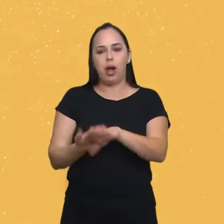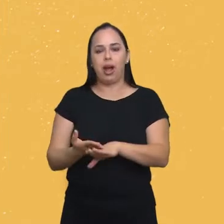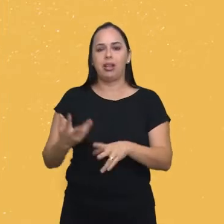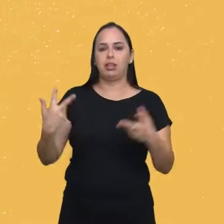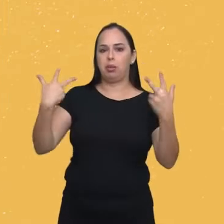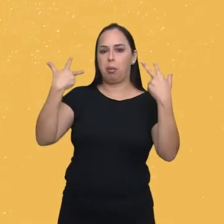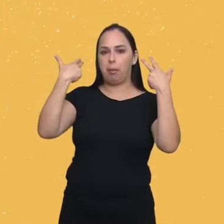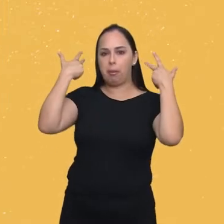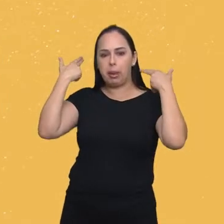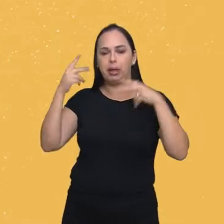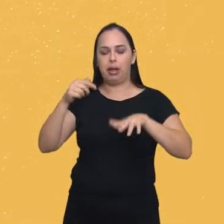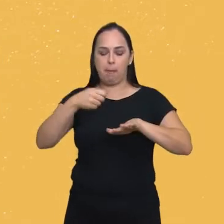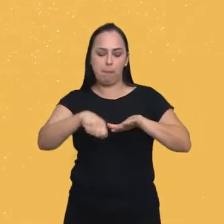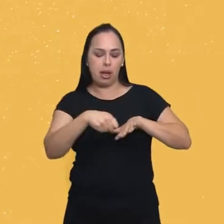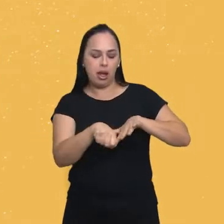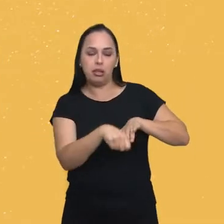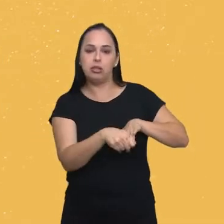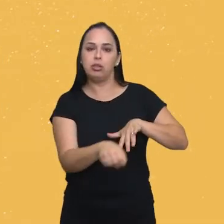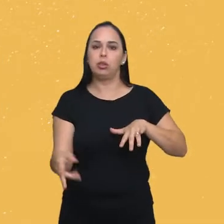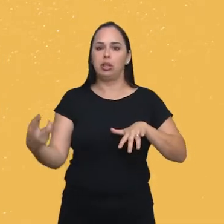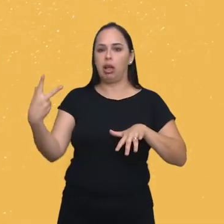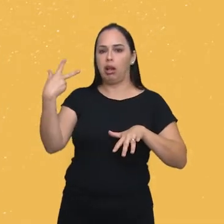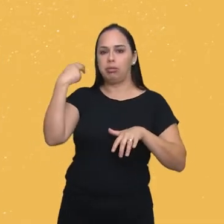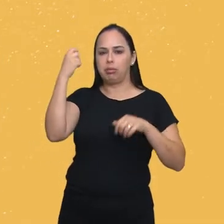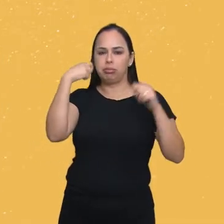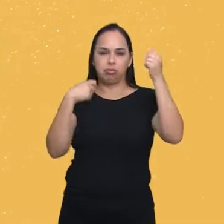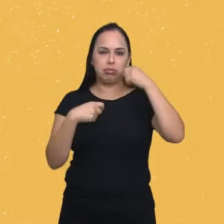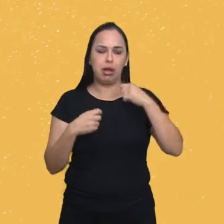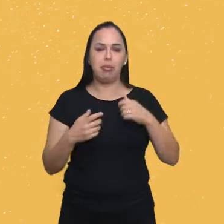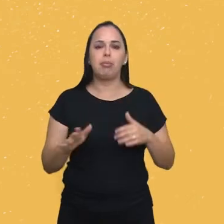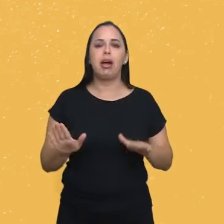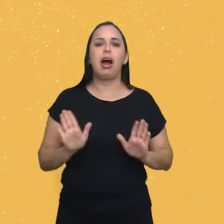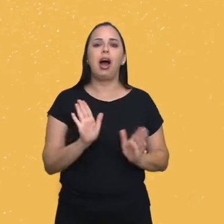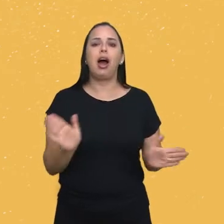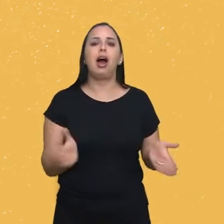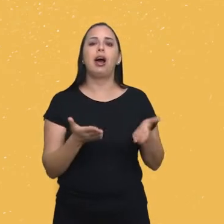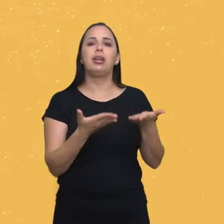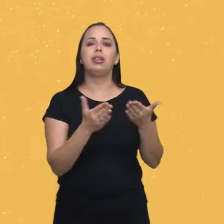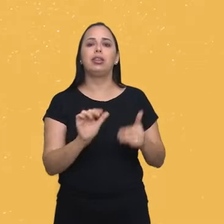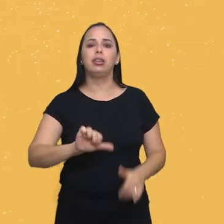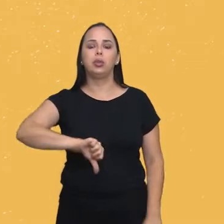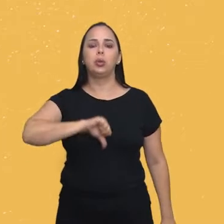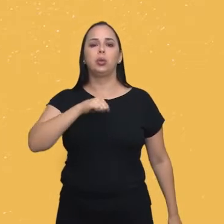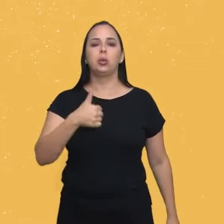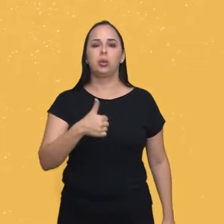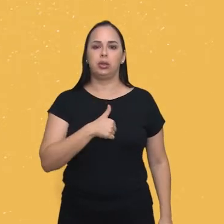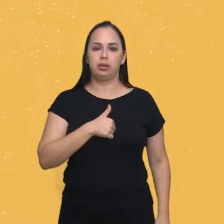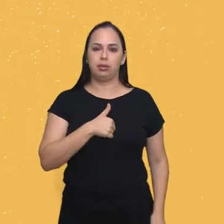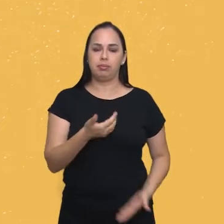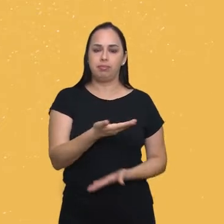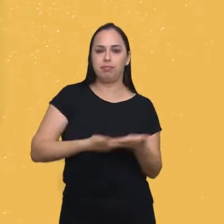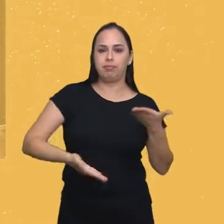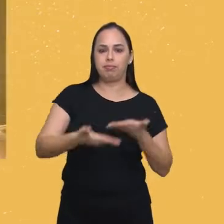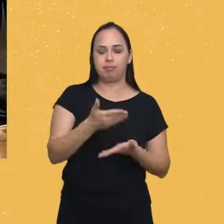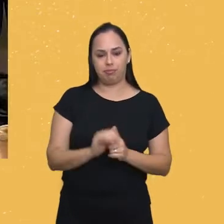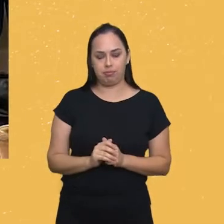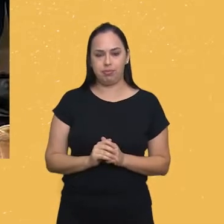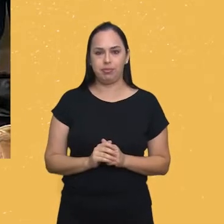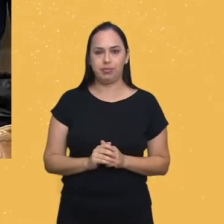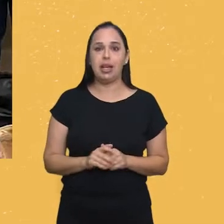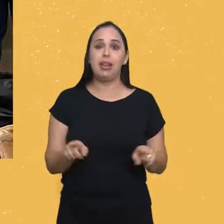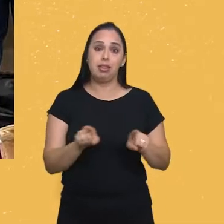manicure, cabeleireira, maquiadora, isso para trazer a autoestima e melhorar o convívio dessas pacientes. E